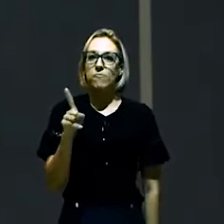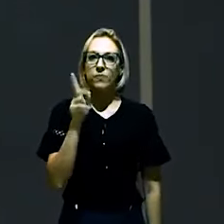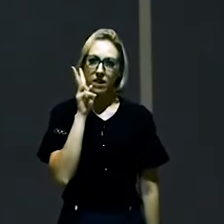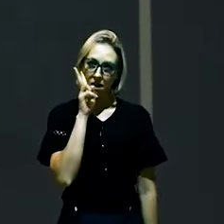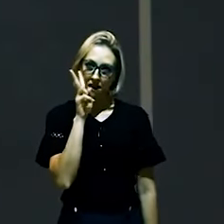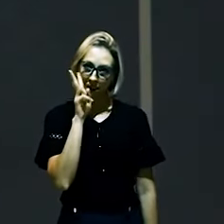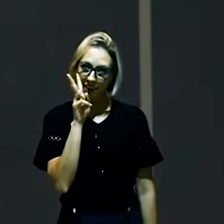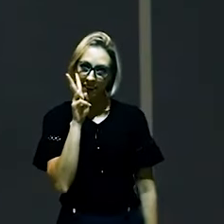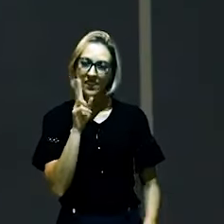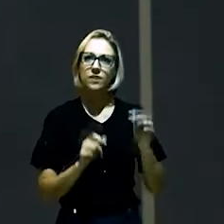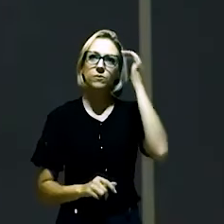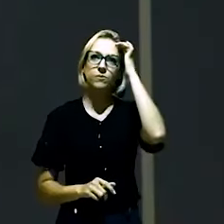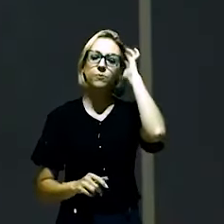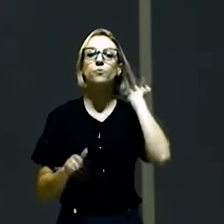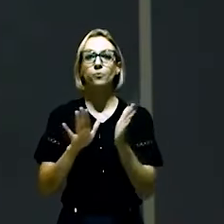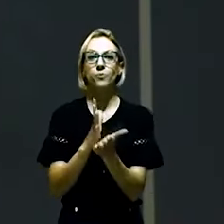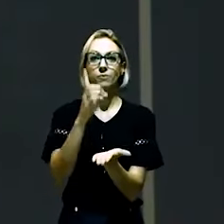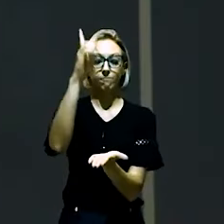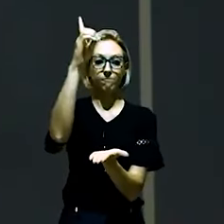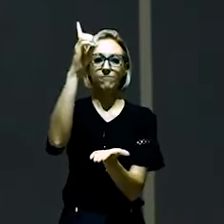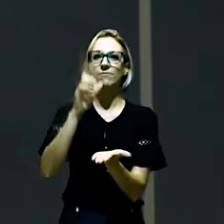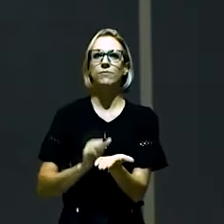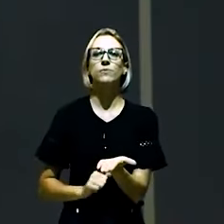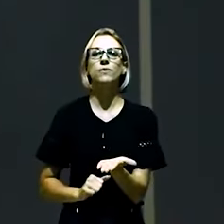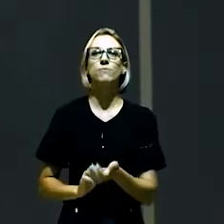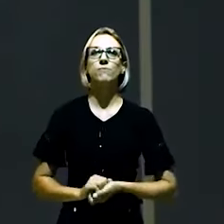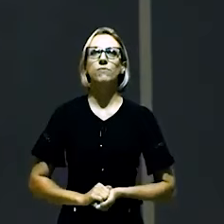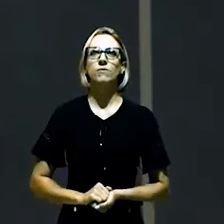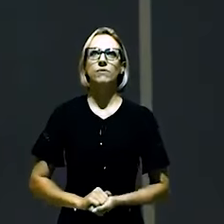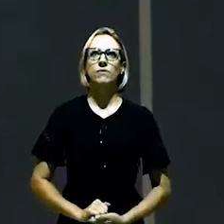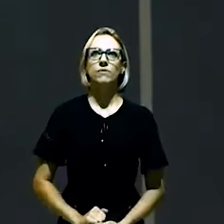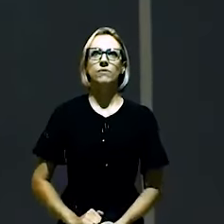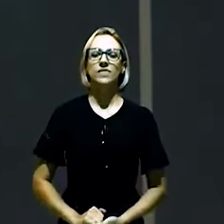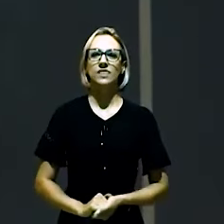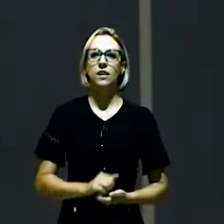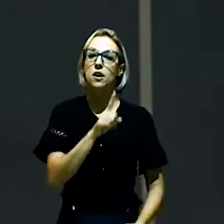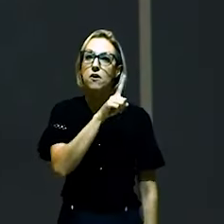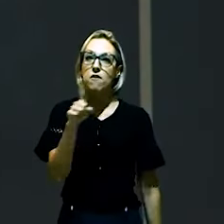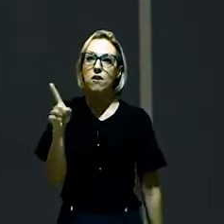se recorda, abra sua Bíblia comigo. Quem estava domingo passado aqui, irmãos?